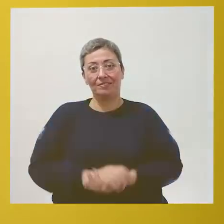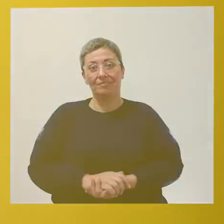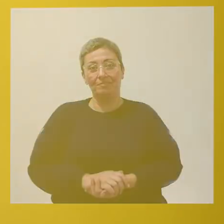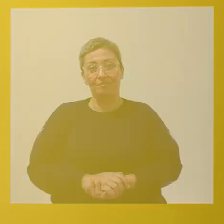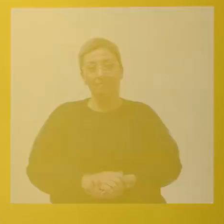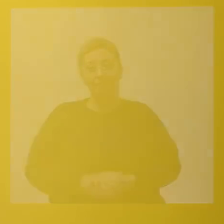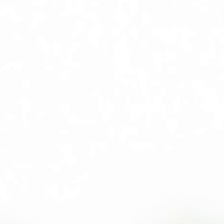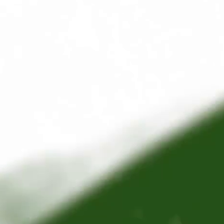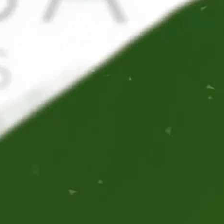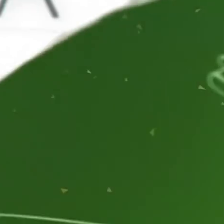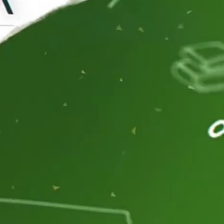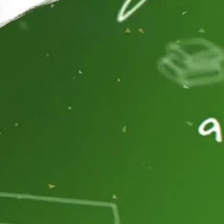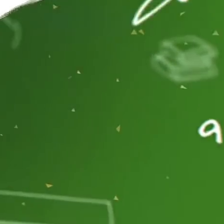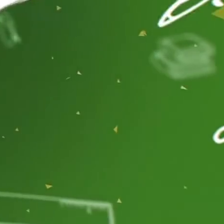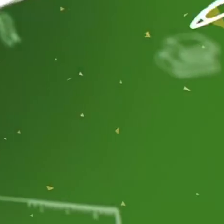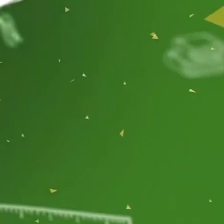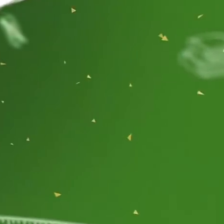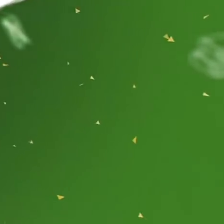mais!